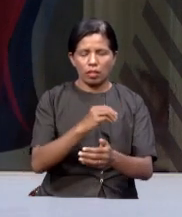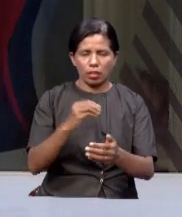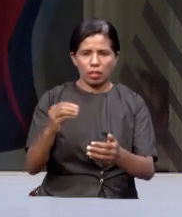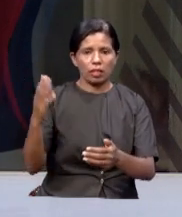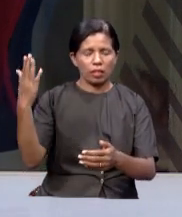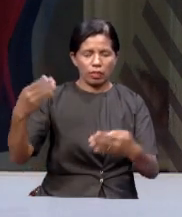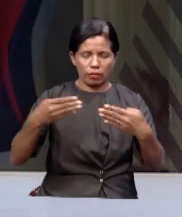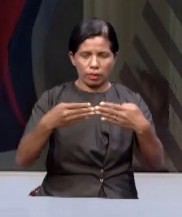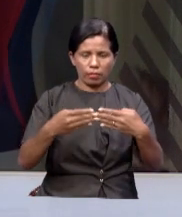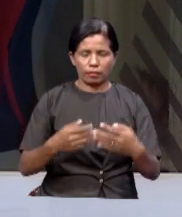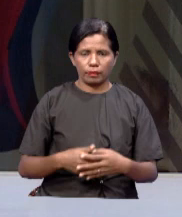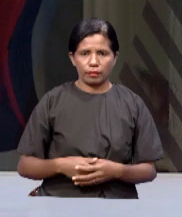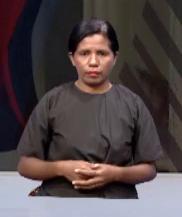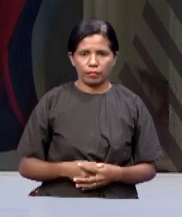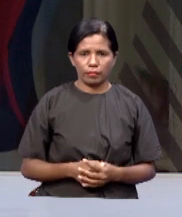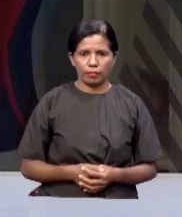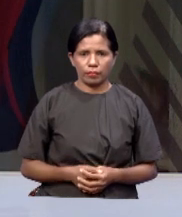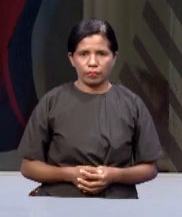Batugaré.